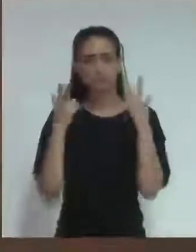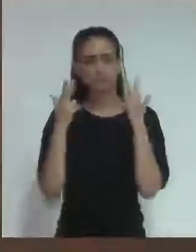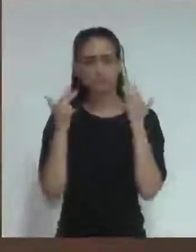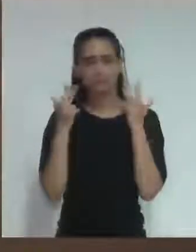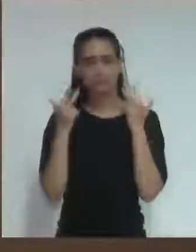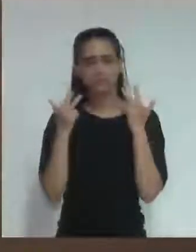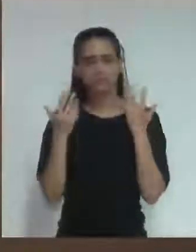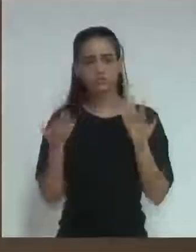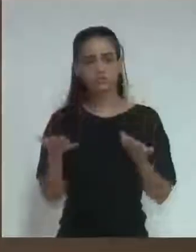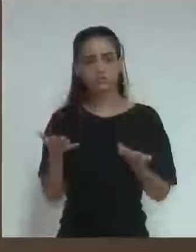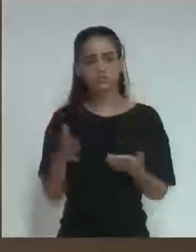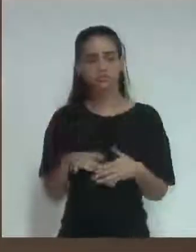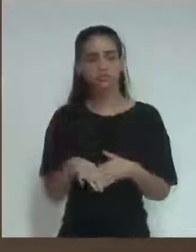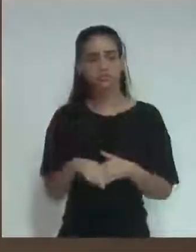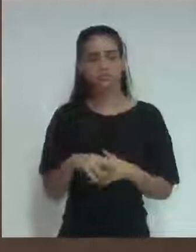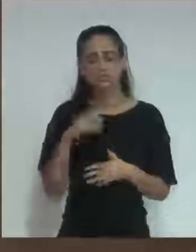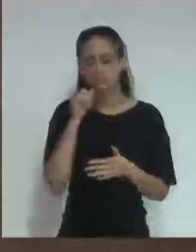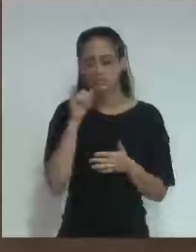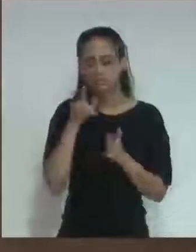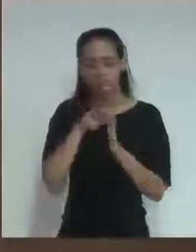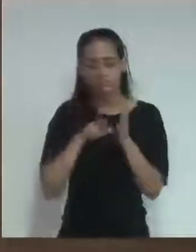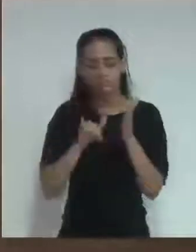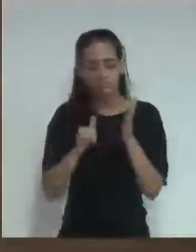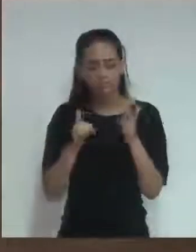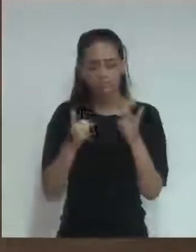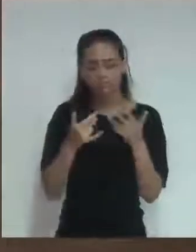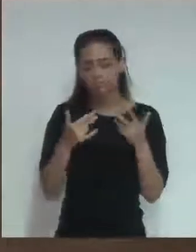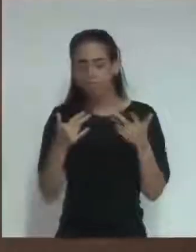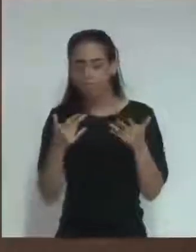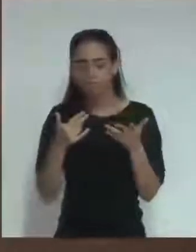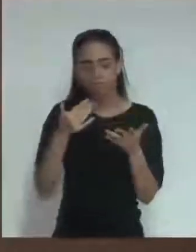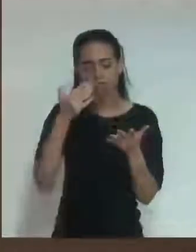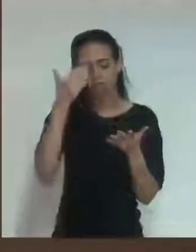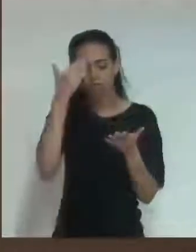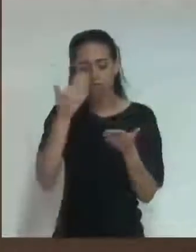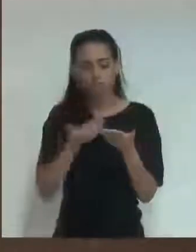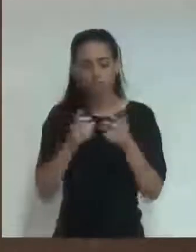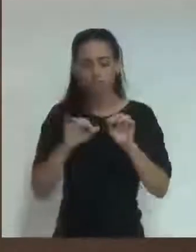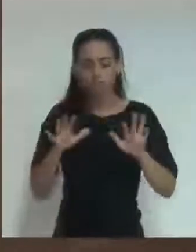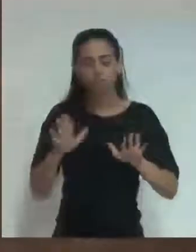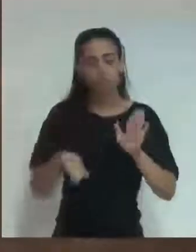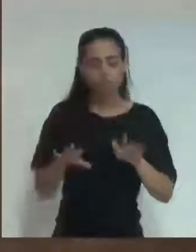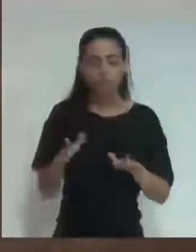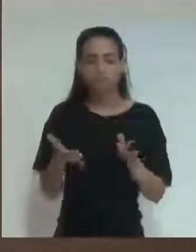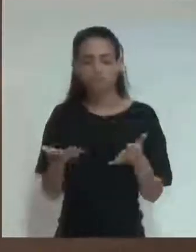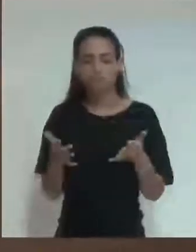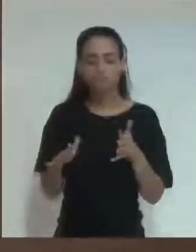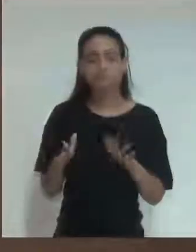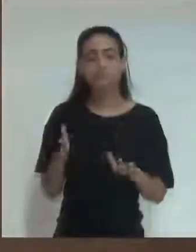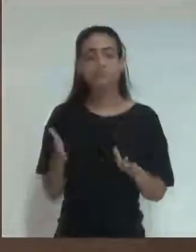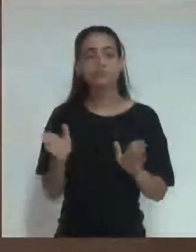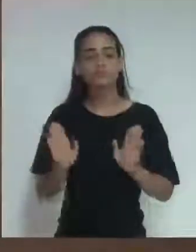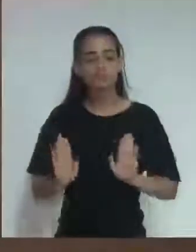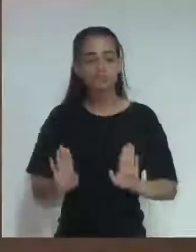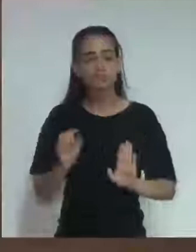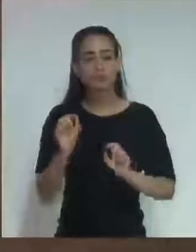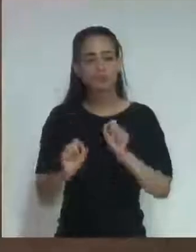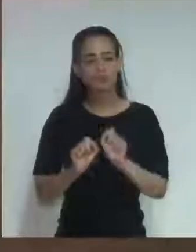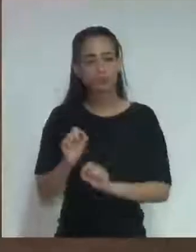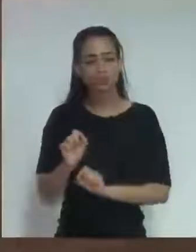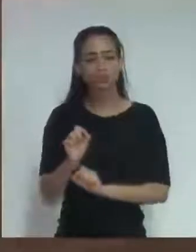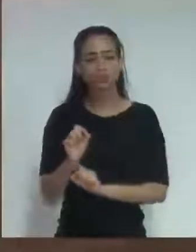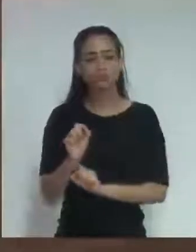dúbias, polêmicas, de interpretação de regimento, do que fazer, pode ter. O que só me preocupa, e eu disse aqui, é se